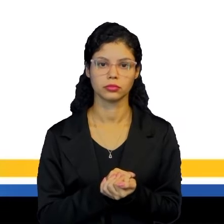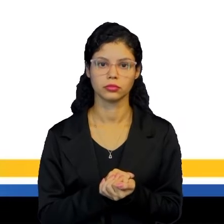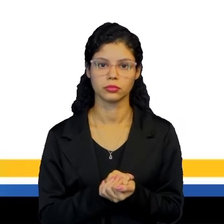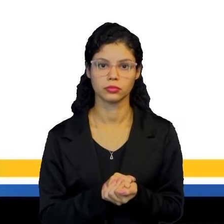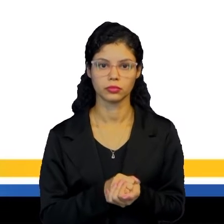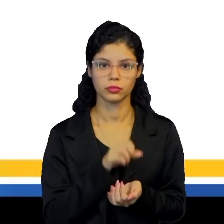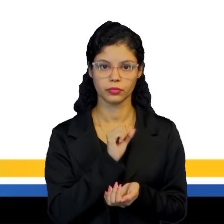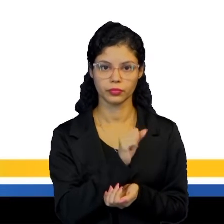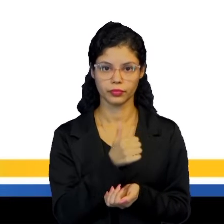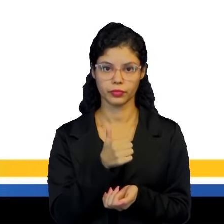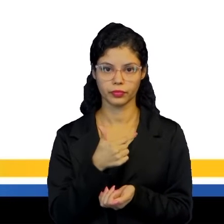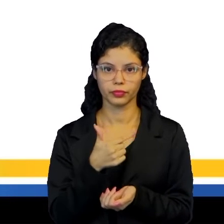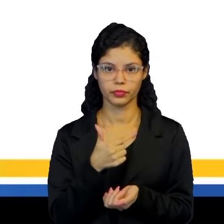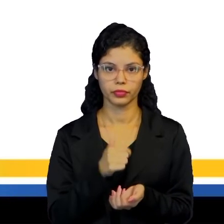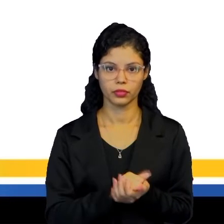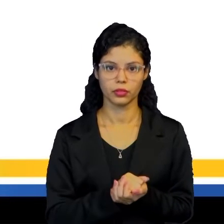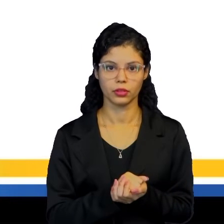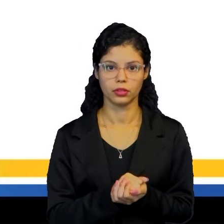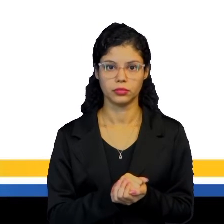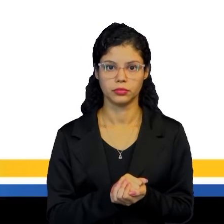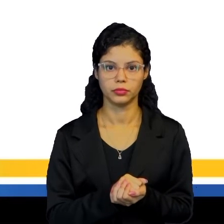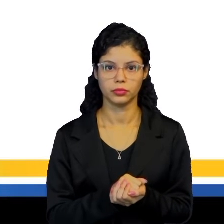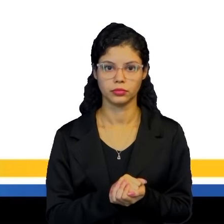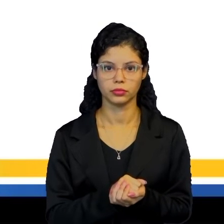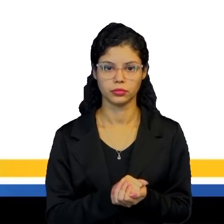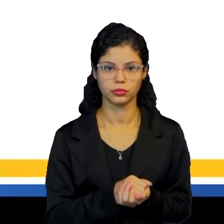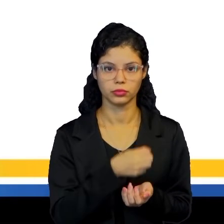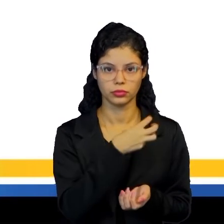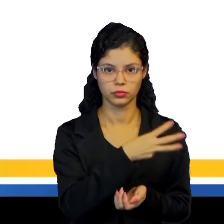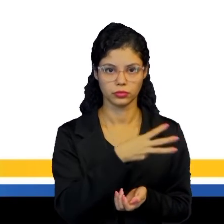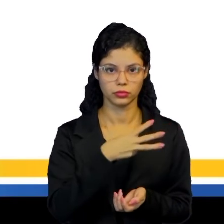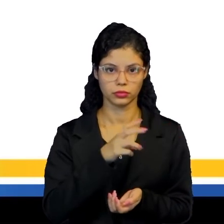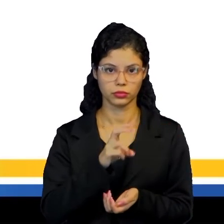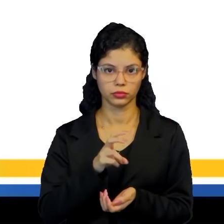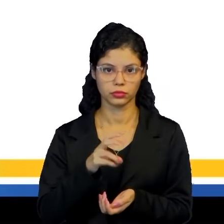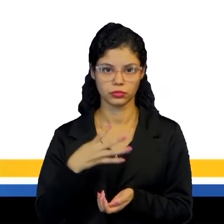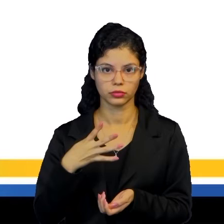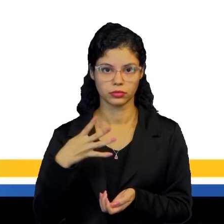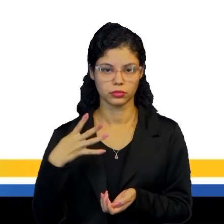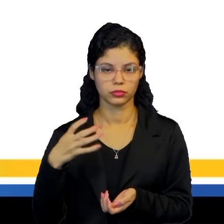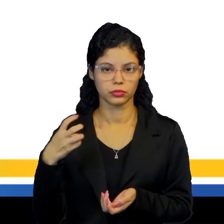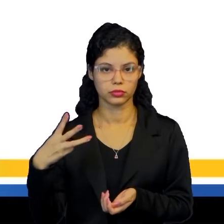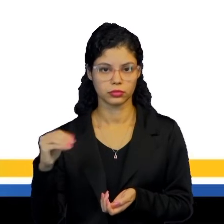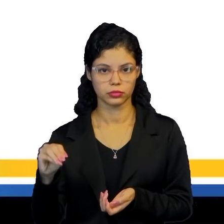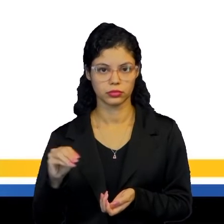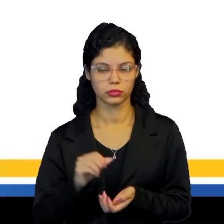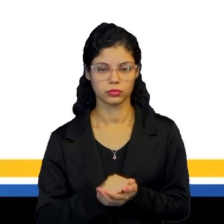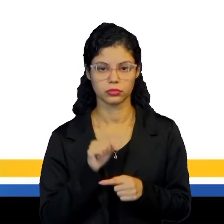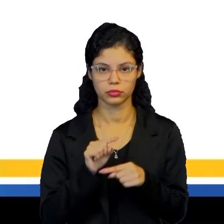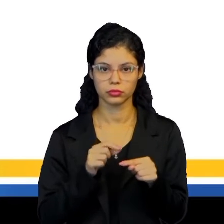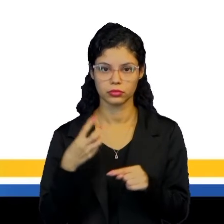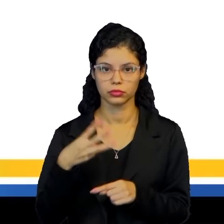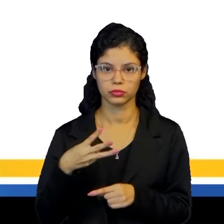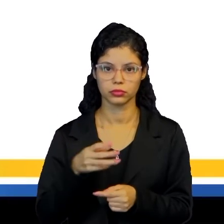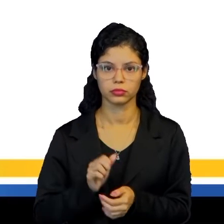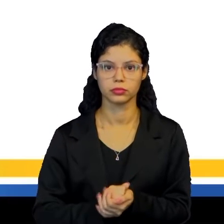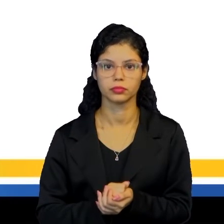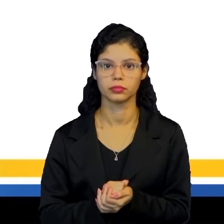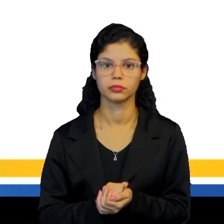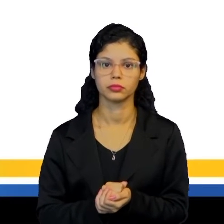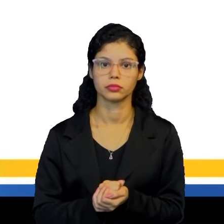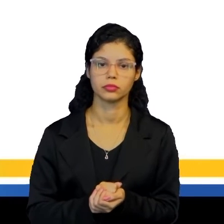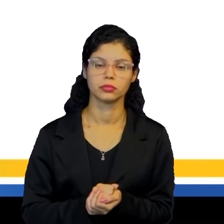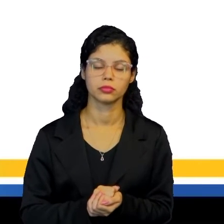O S12 é igual essa numeração grande, tá? Dividido para